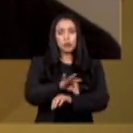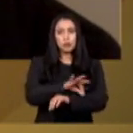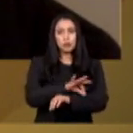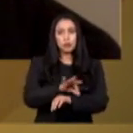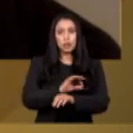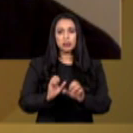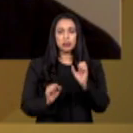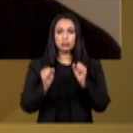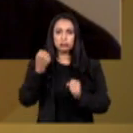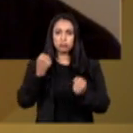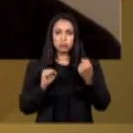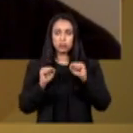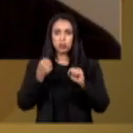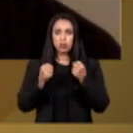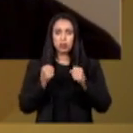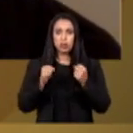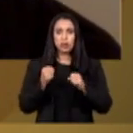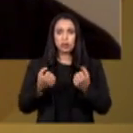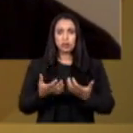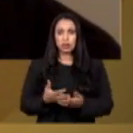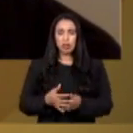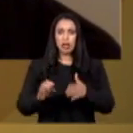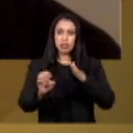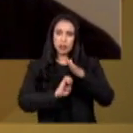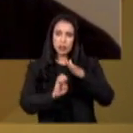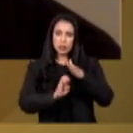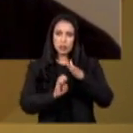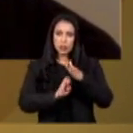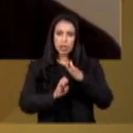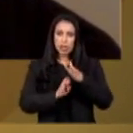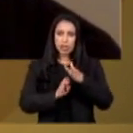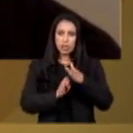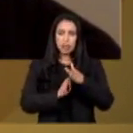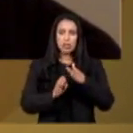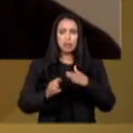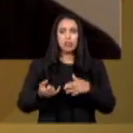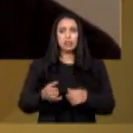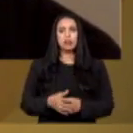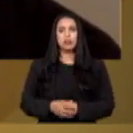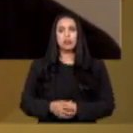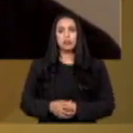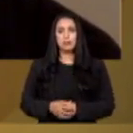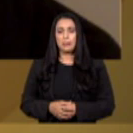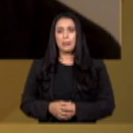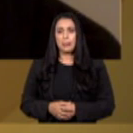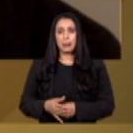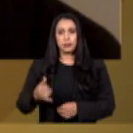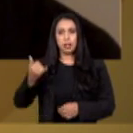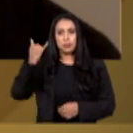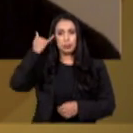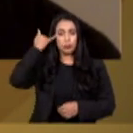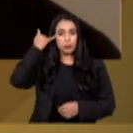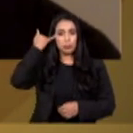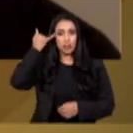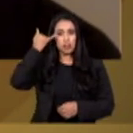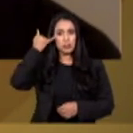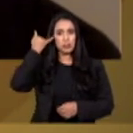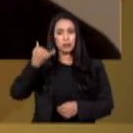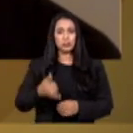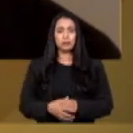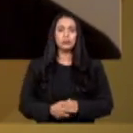limitada epp é uma subsidiária da empresa japonesa hatsune miku anime al e